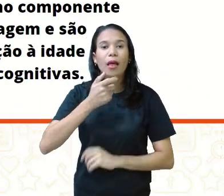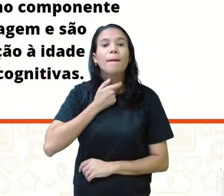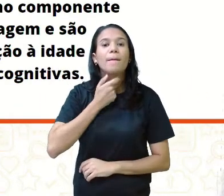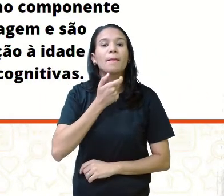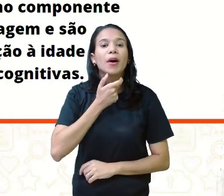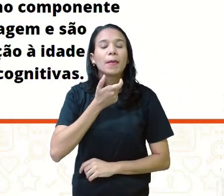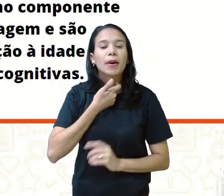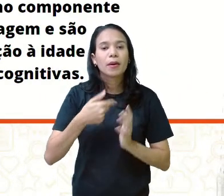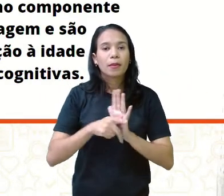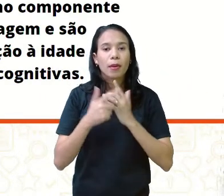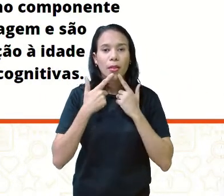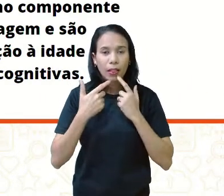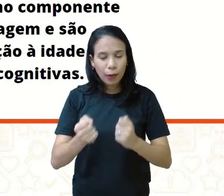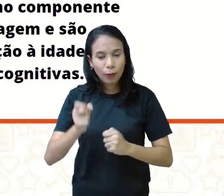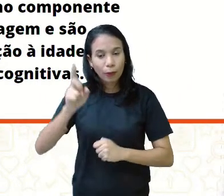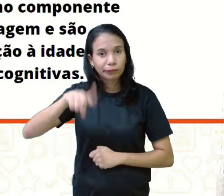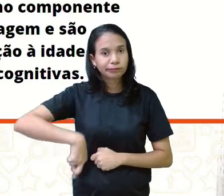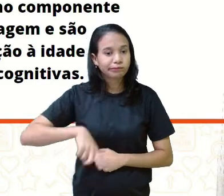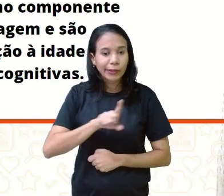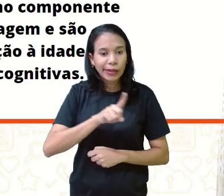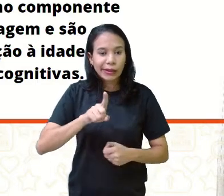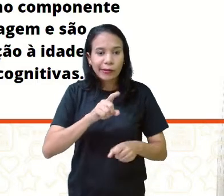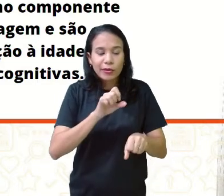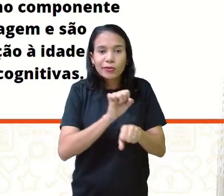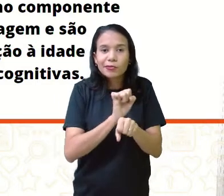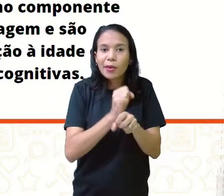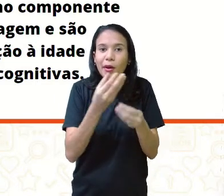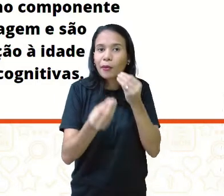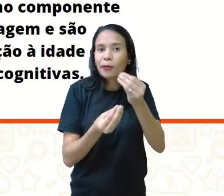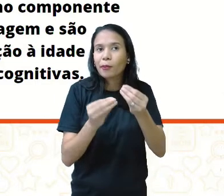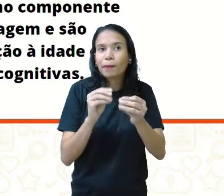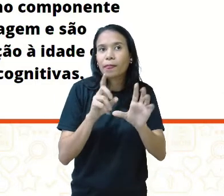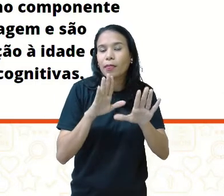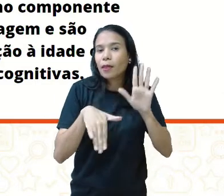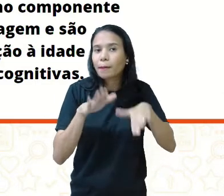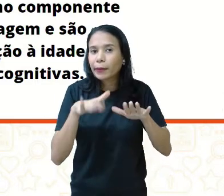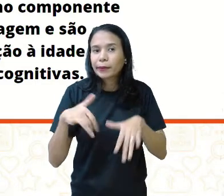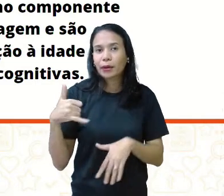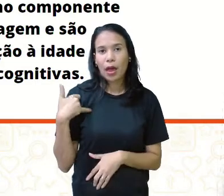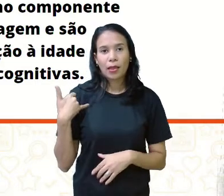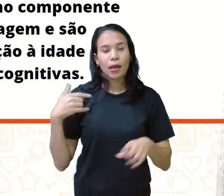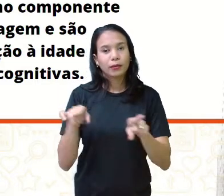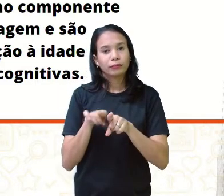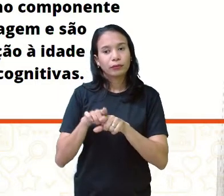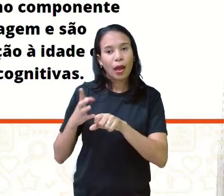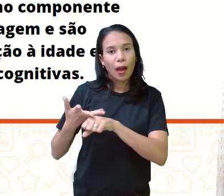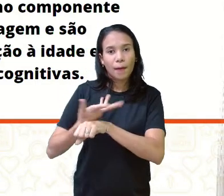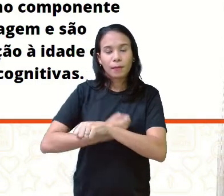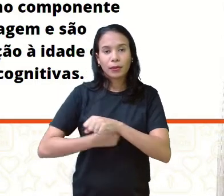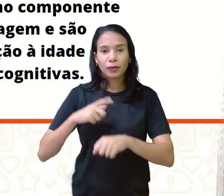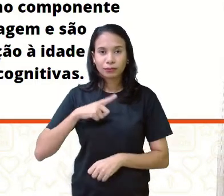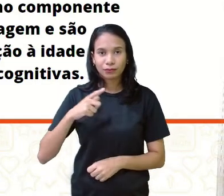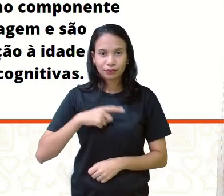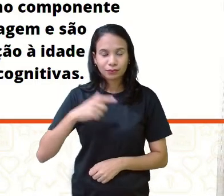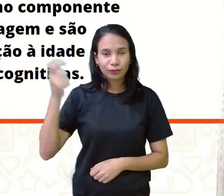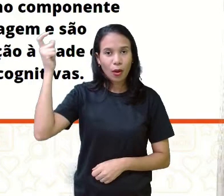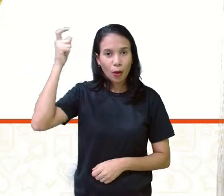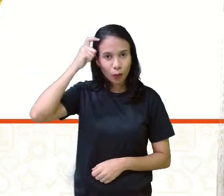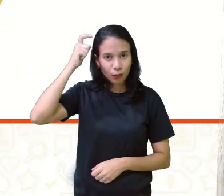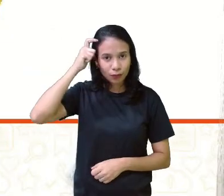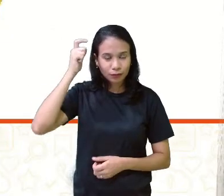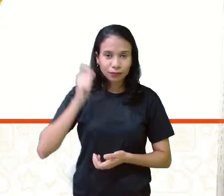fonológico da linguagem e são inesperadas em relação à idade e outras habilidades cognitivas.